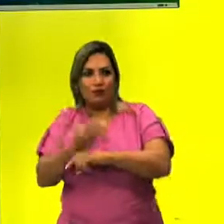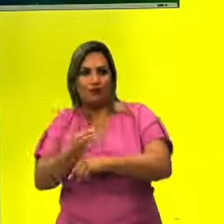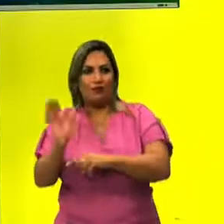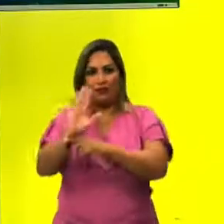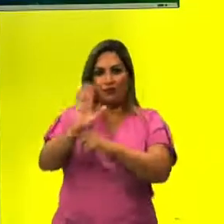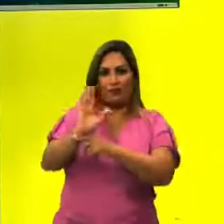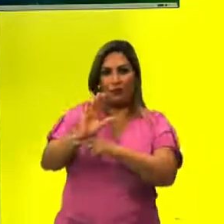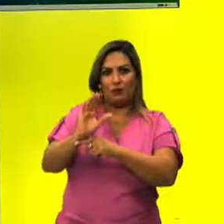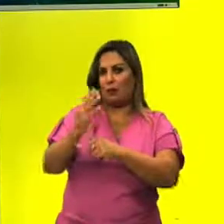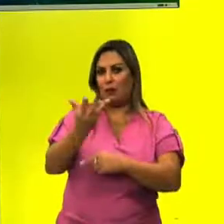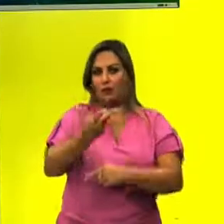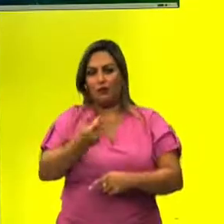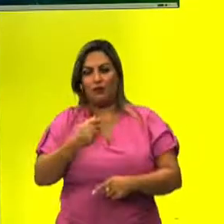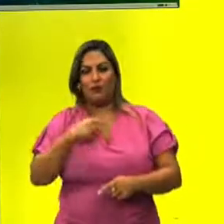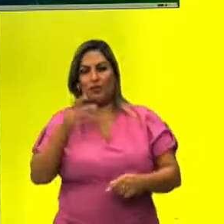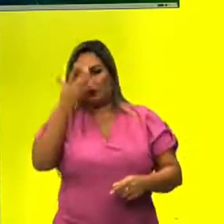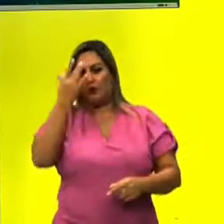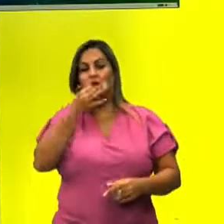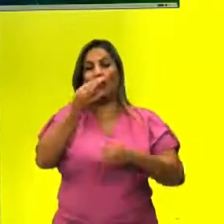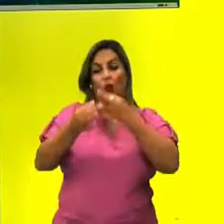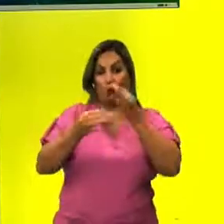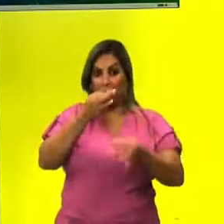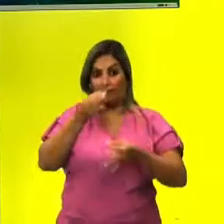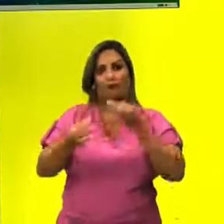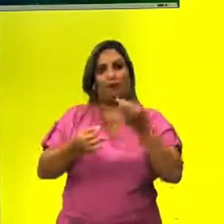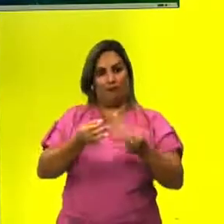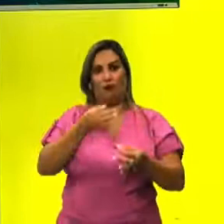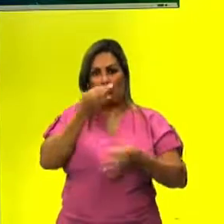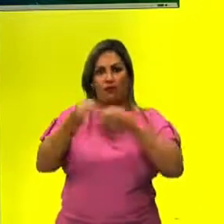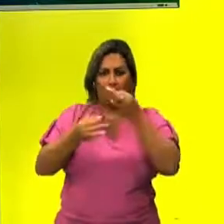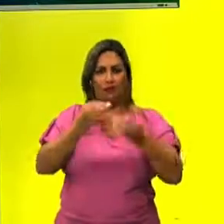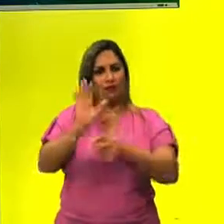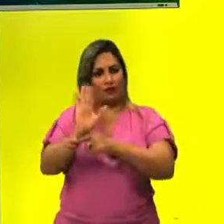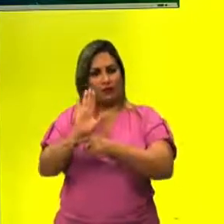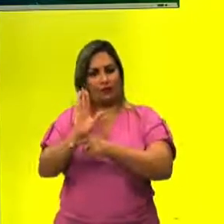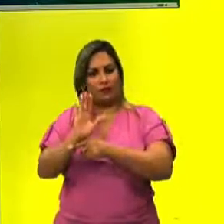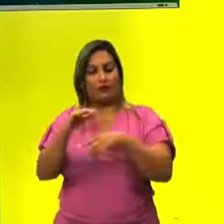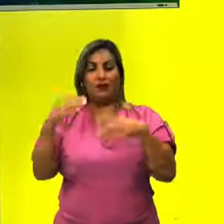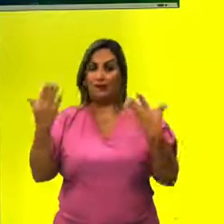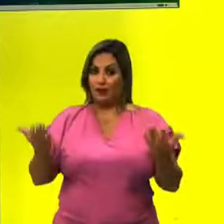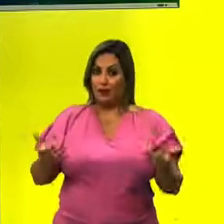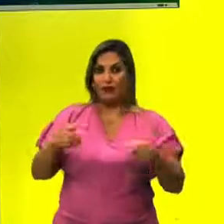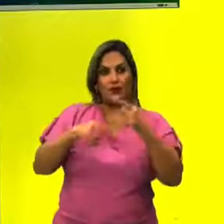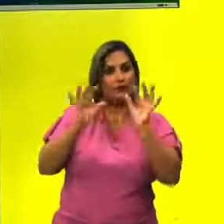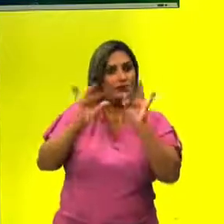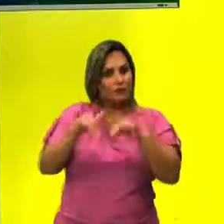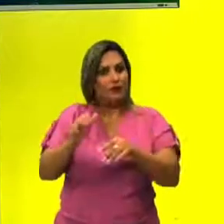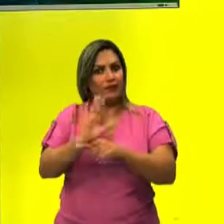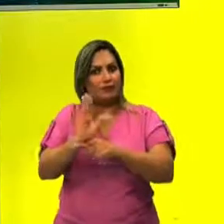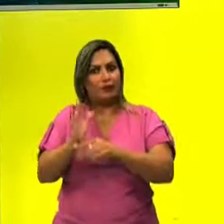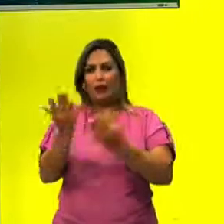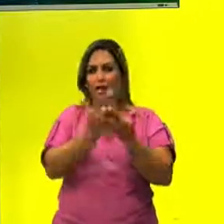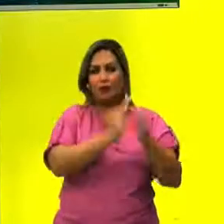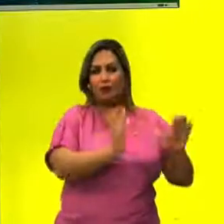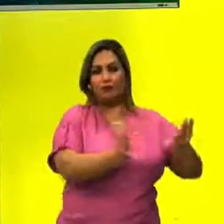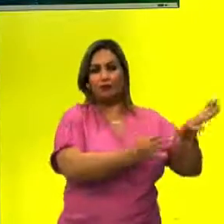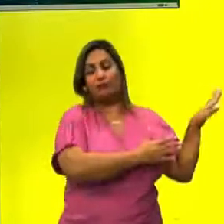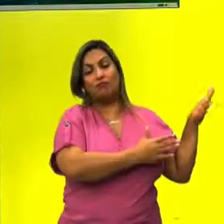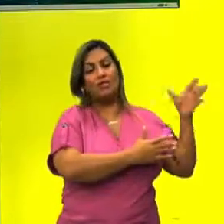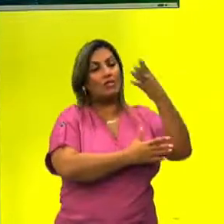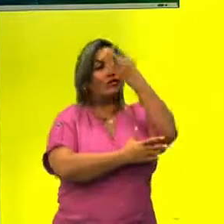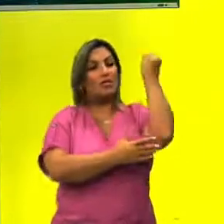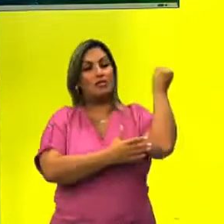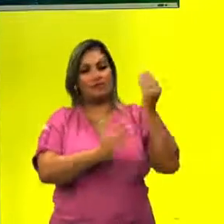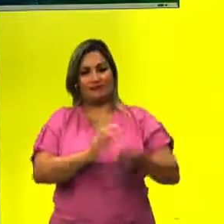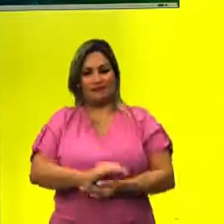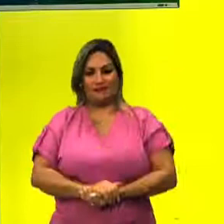filme e o resenhista vai comentar sobre esse filme, vai opinar. Aí depois que o filme sai de cartaz, ele já vai sendo